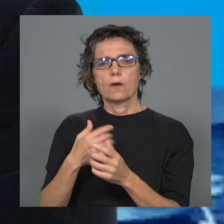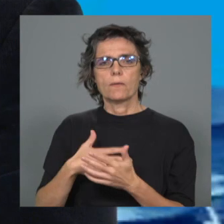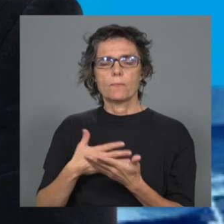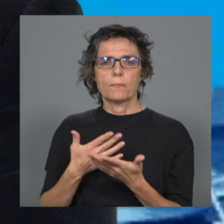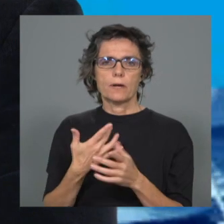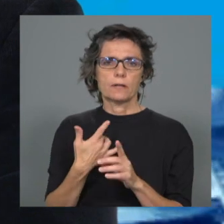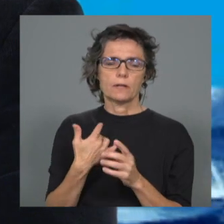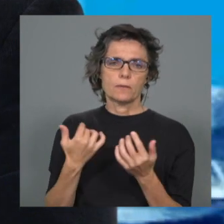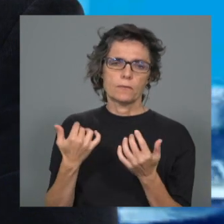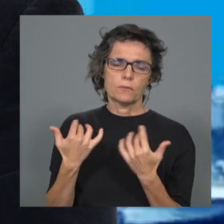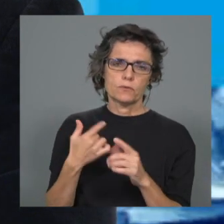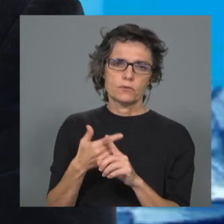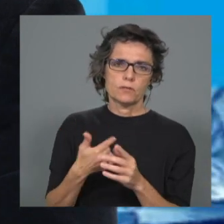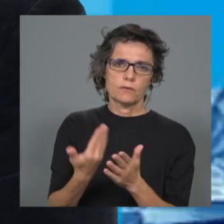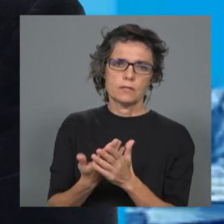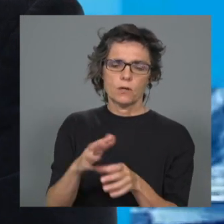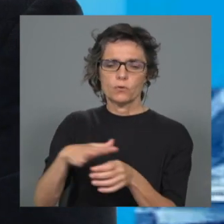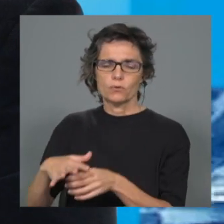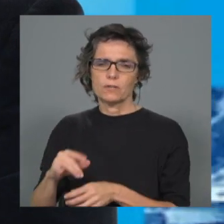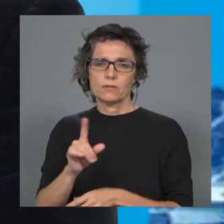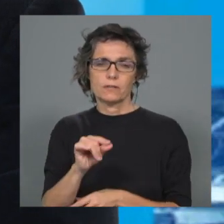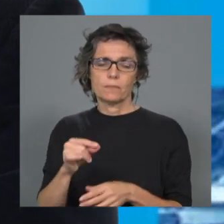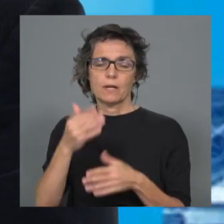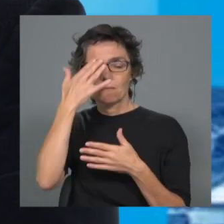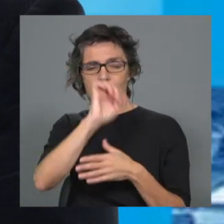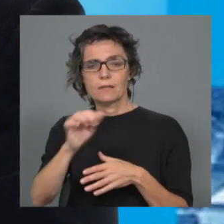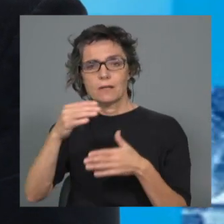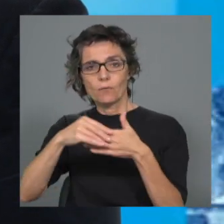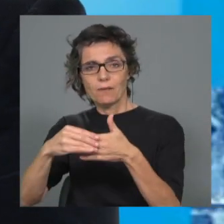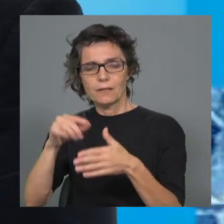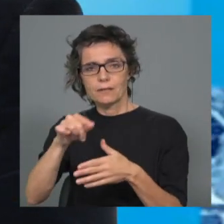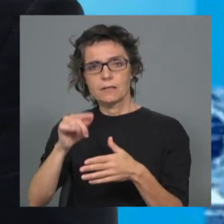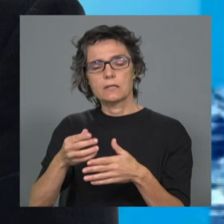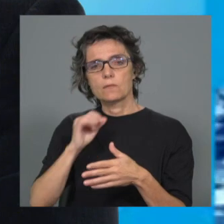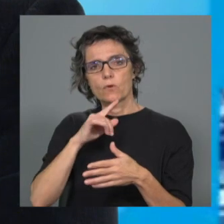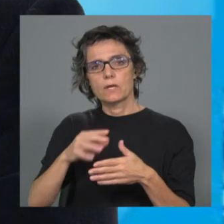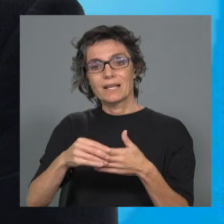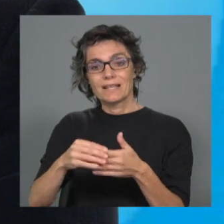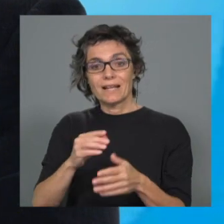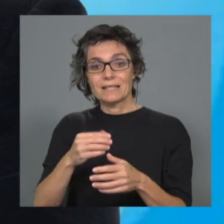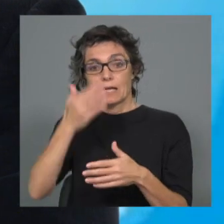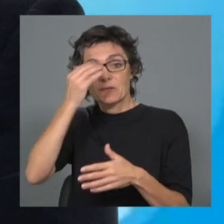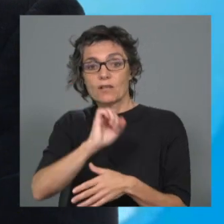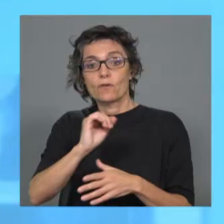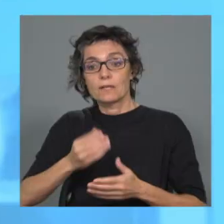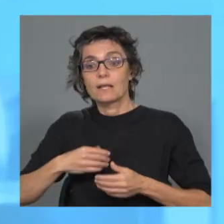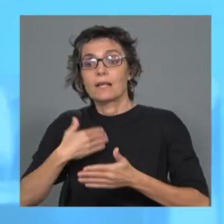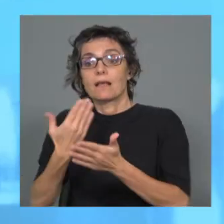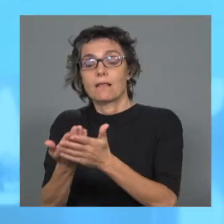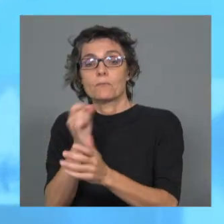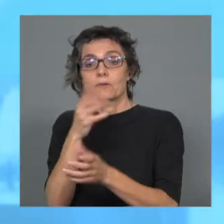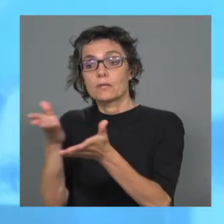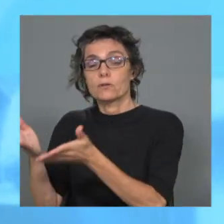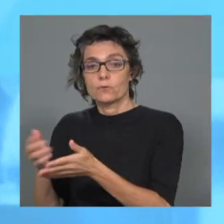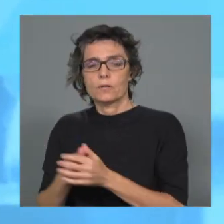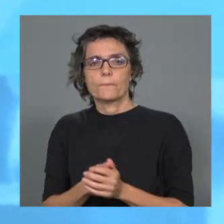deles e fosse capaz de transformar as suas capacidades de liderança em liderança ao serviço das suas comunidades. No fundo, acreditando que cada